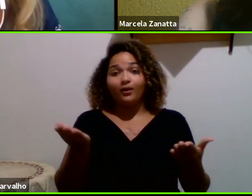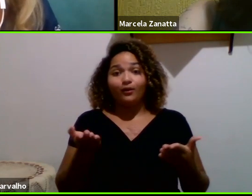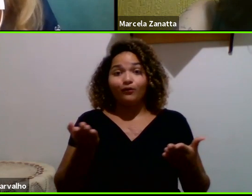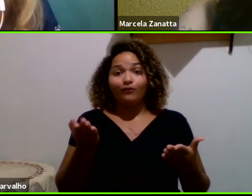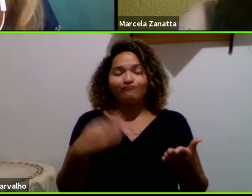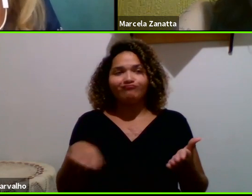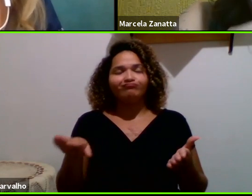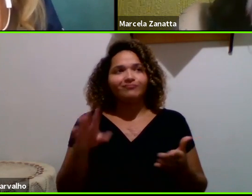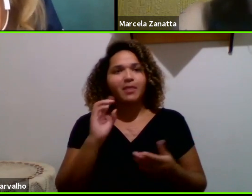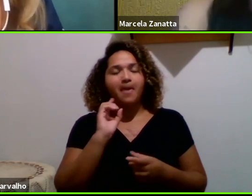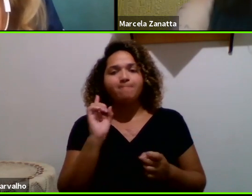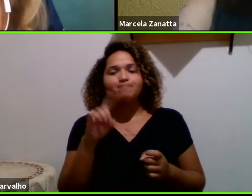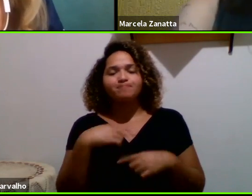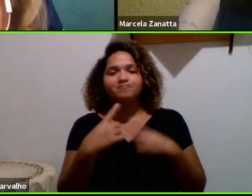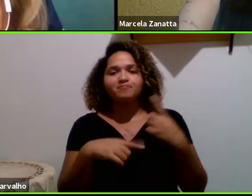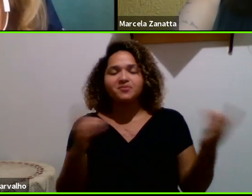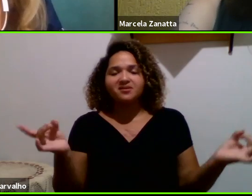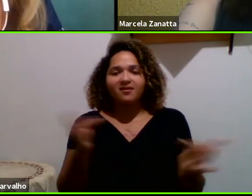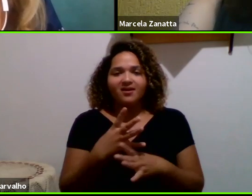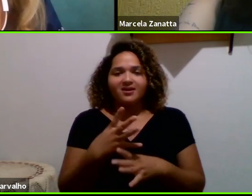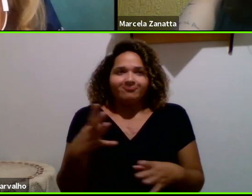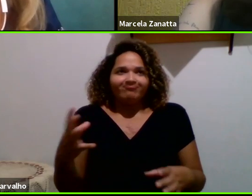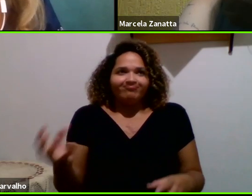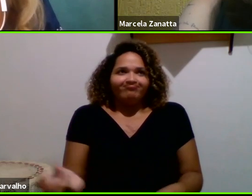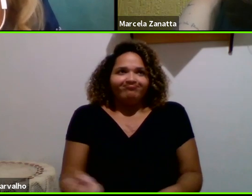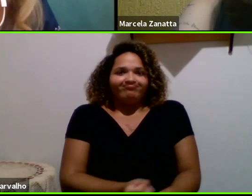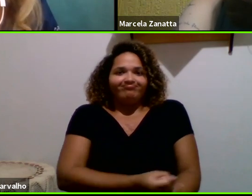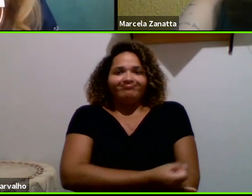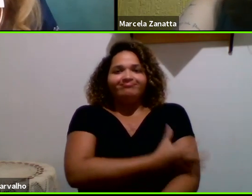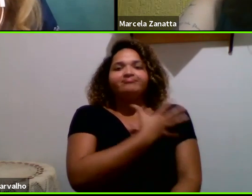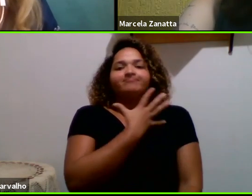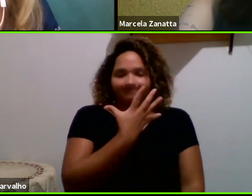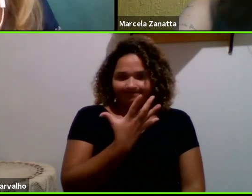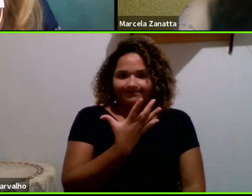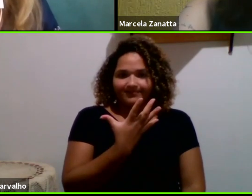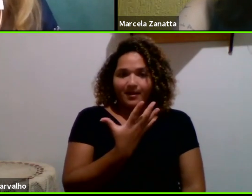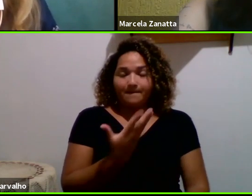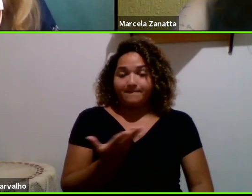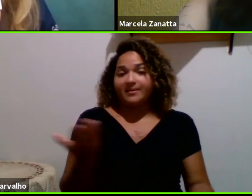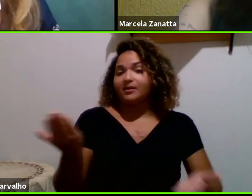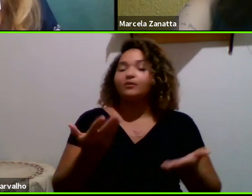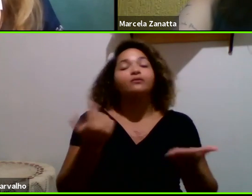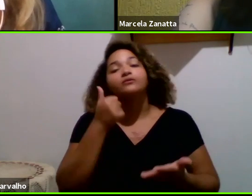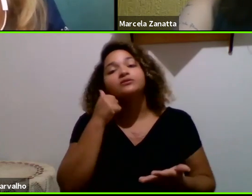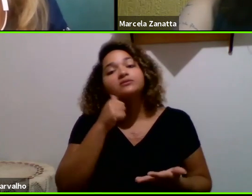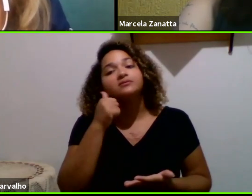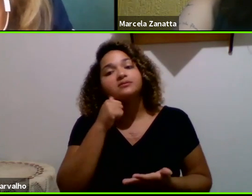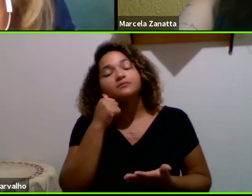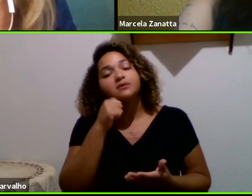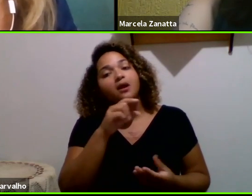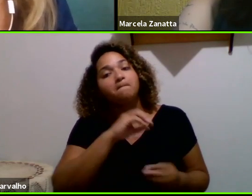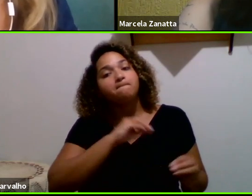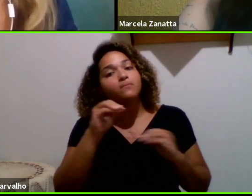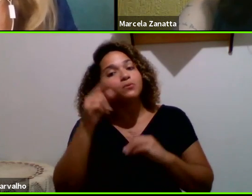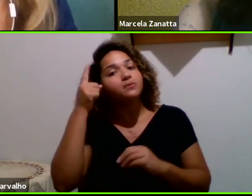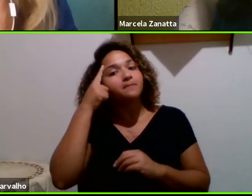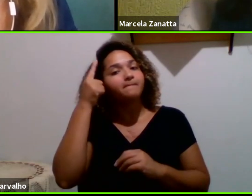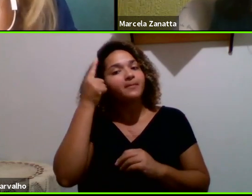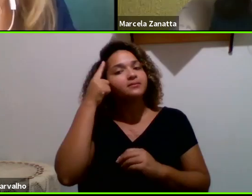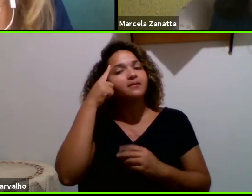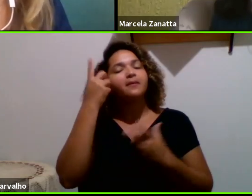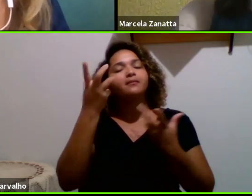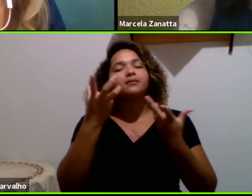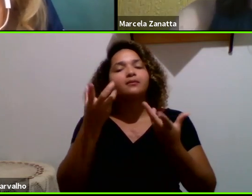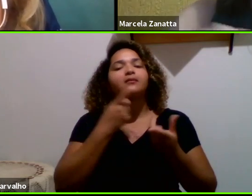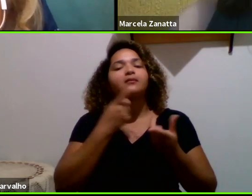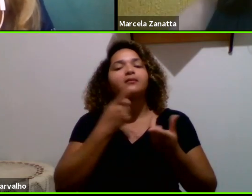transformados e motivados a levantar essas mulheres, motivados a possibilitar cada vez mais o parto